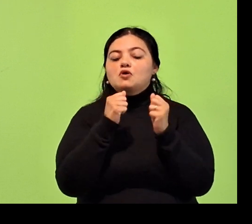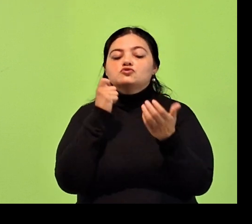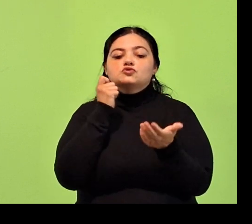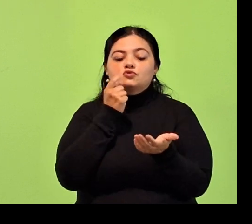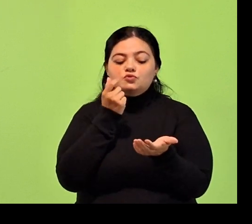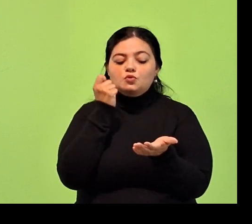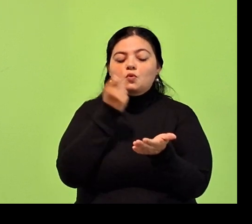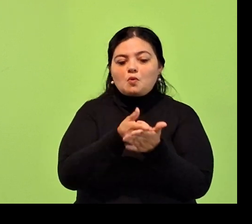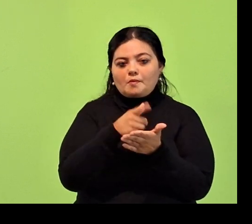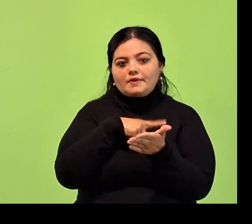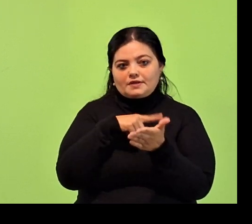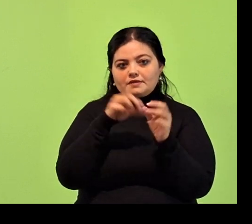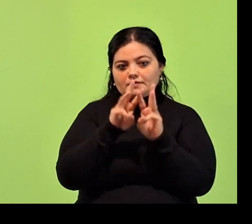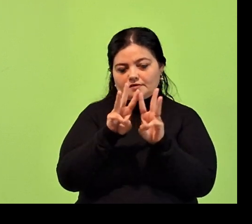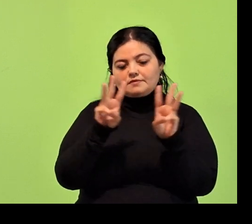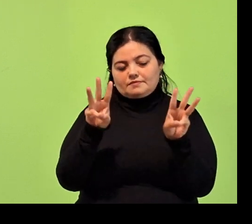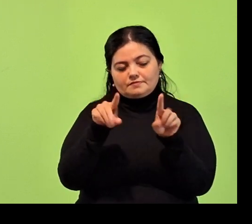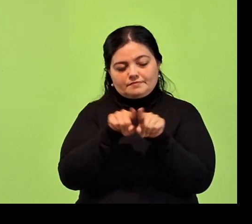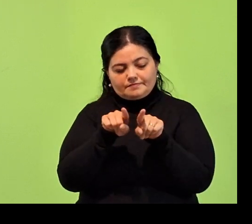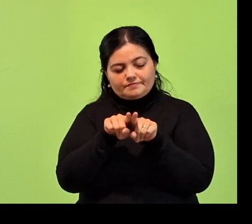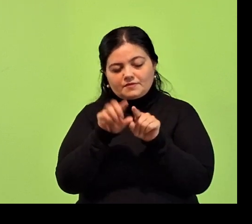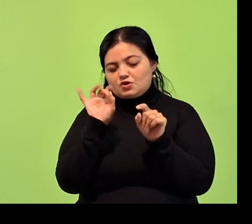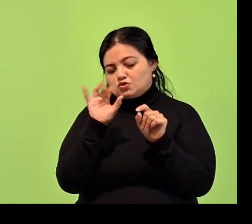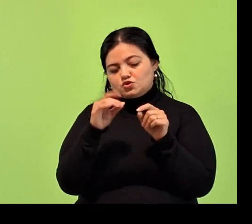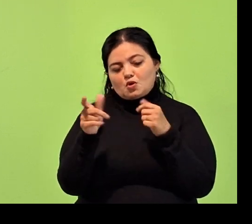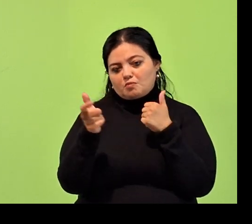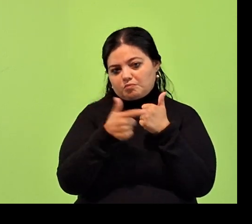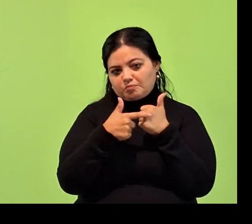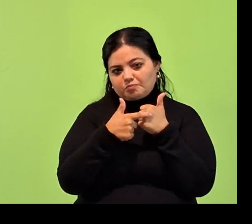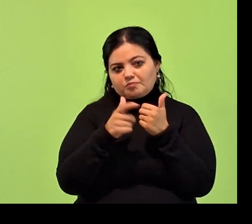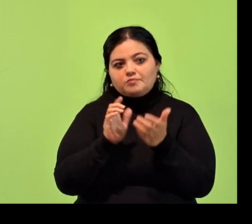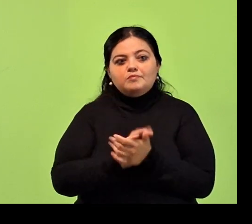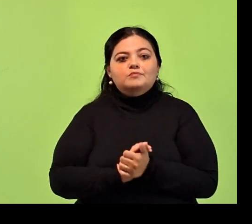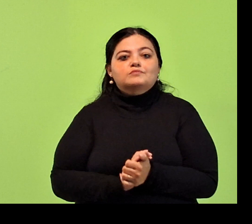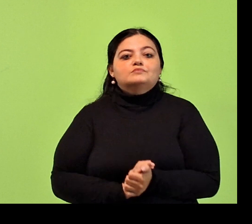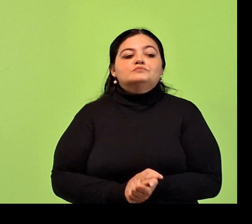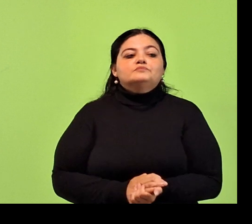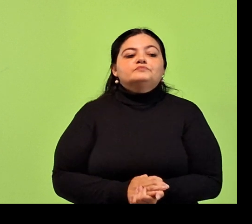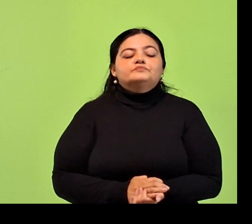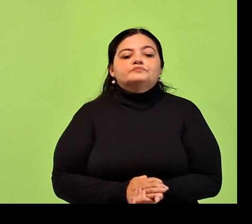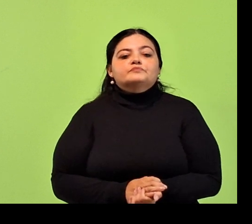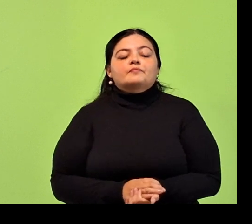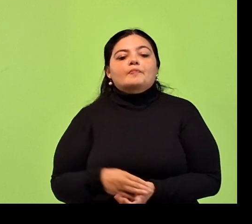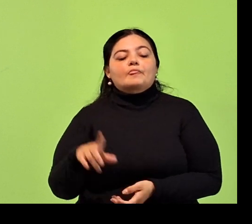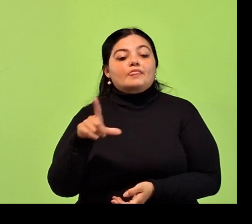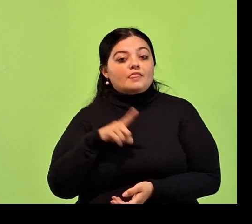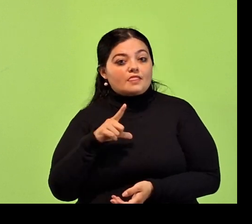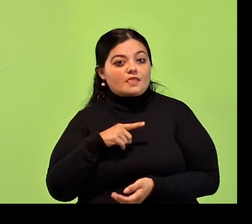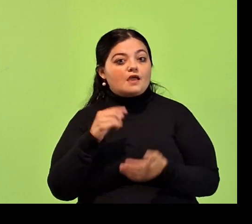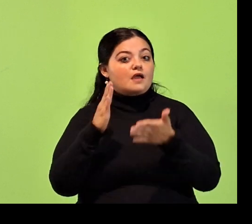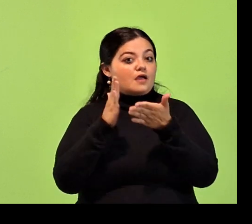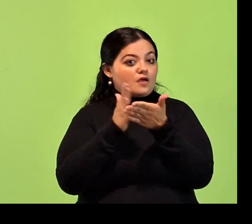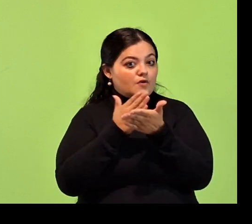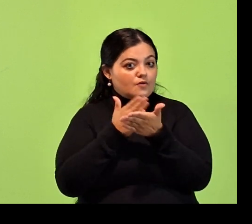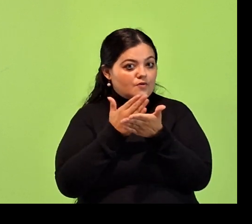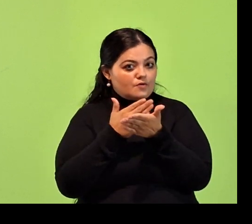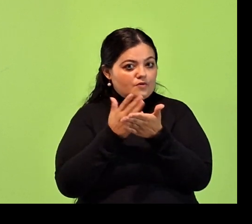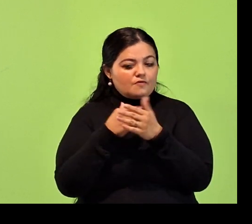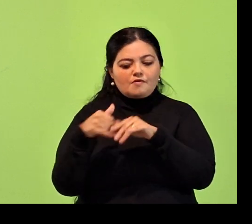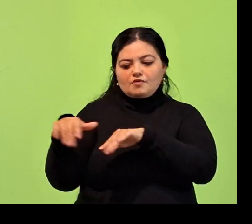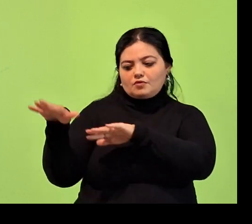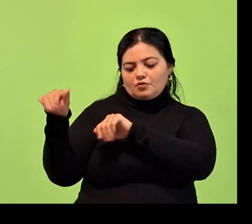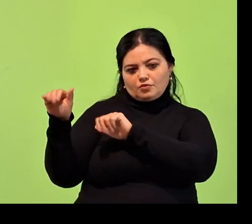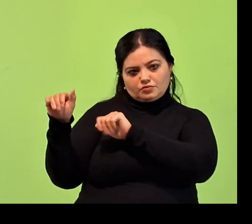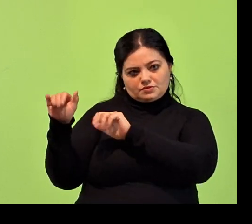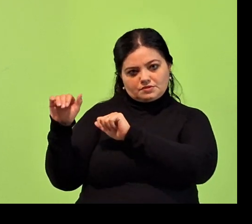o link aqui também, é só clicar. A gente tem o livro Anticiganismo, Os Ciganos na Europa e